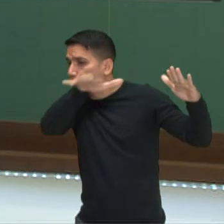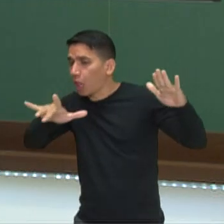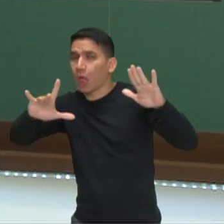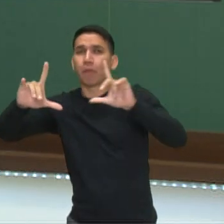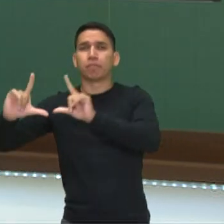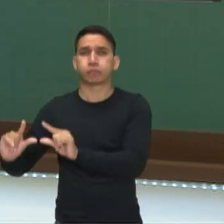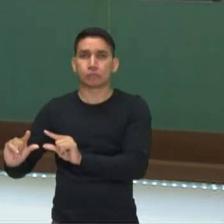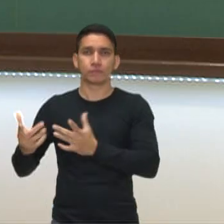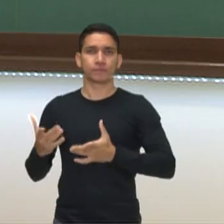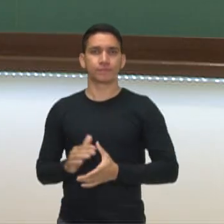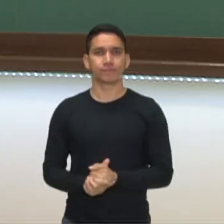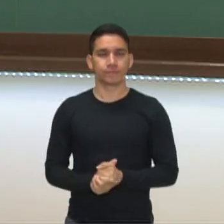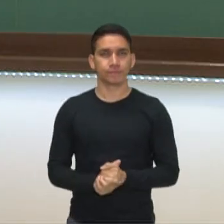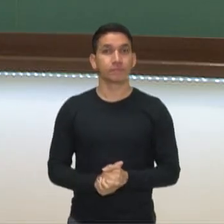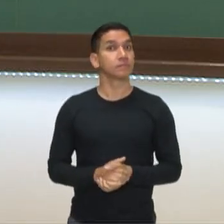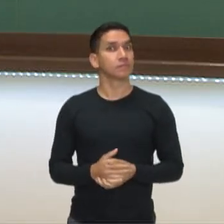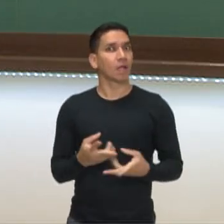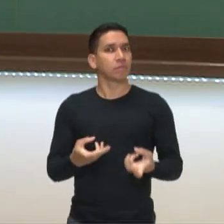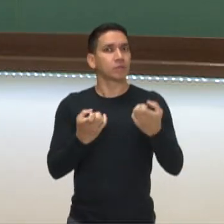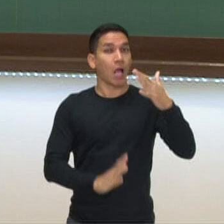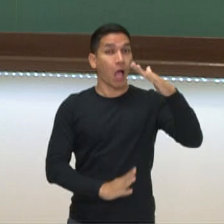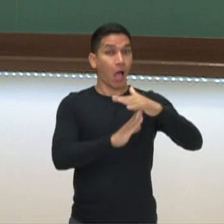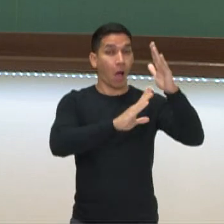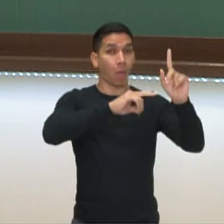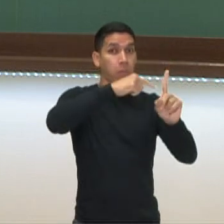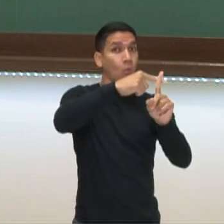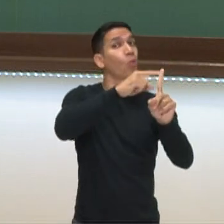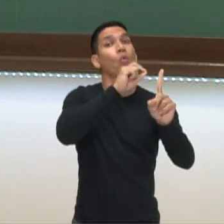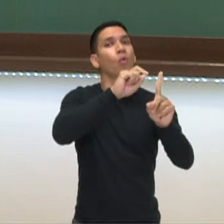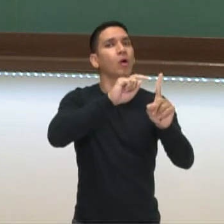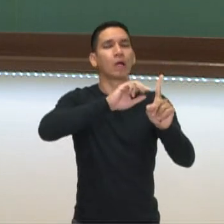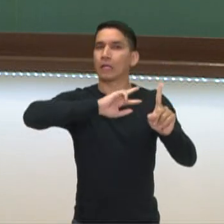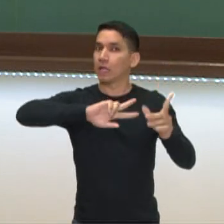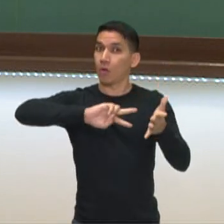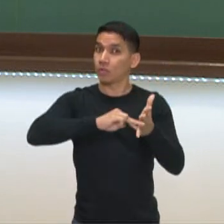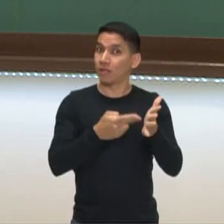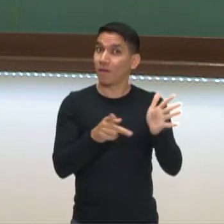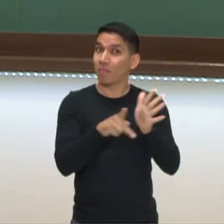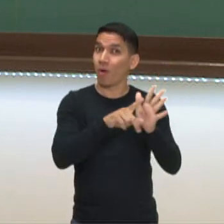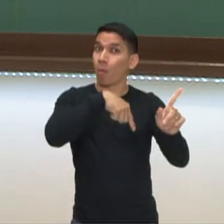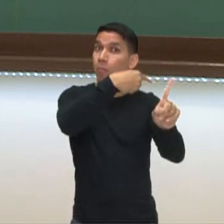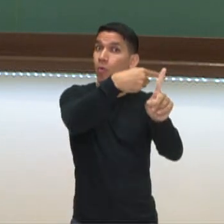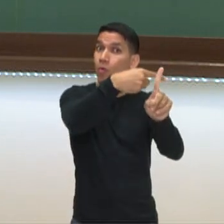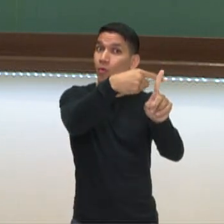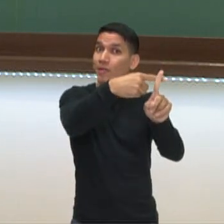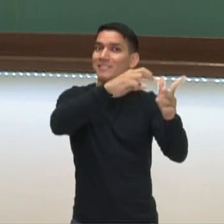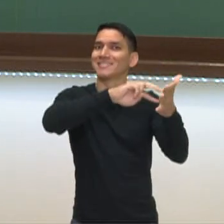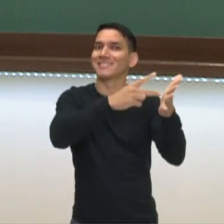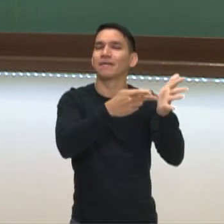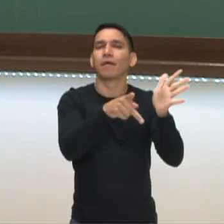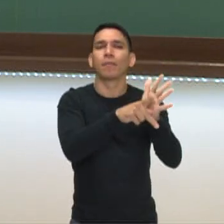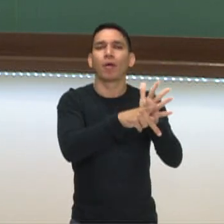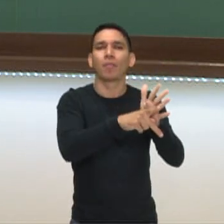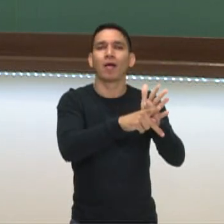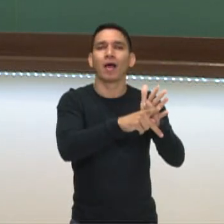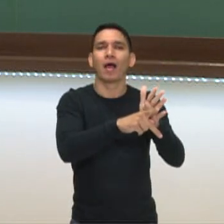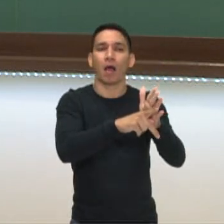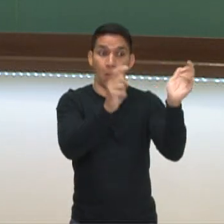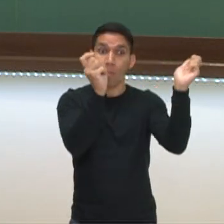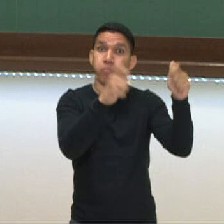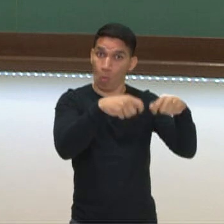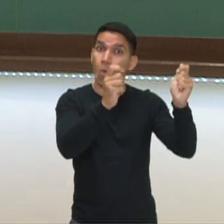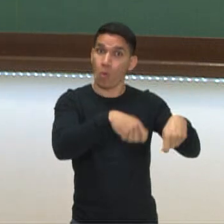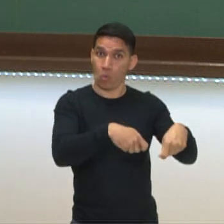potencial. Lembrando que polo positivo não significa carga positiva, significa alto potencial.